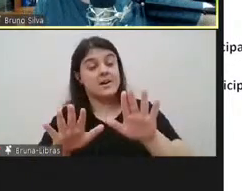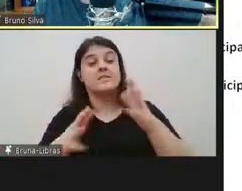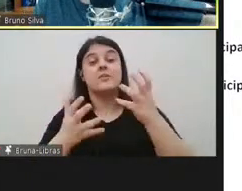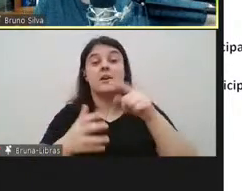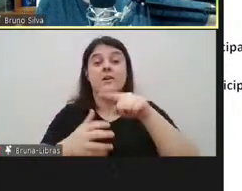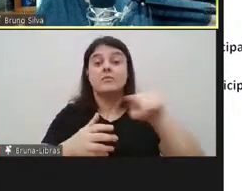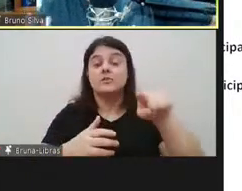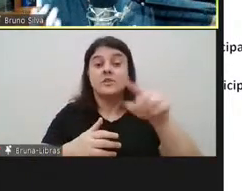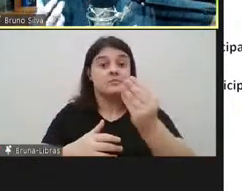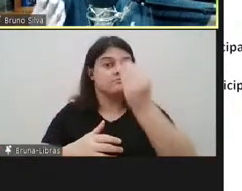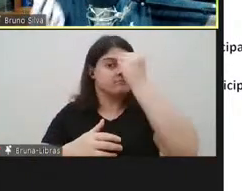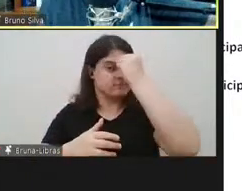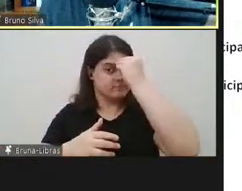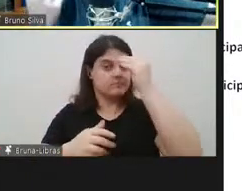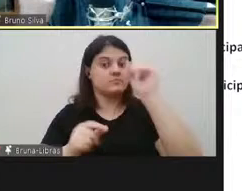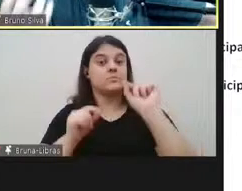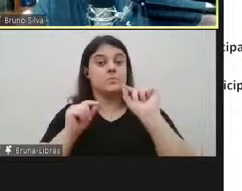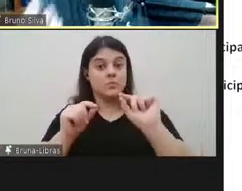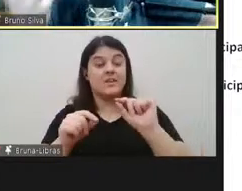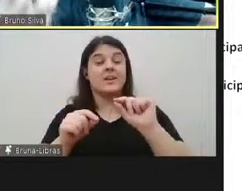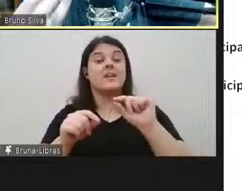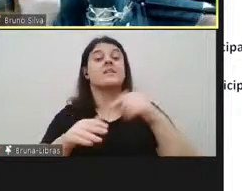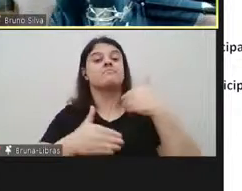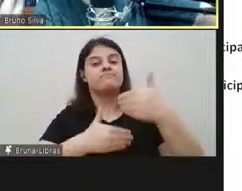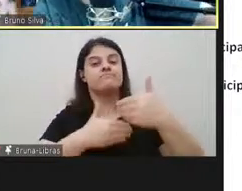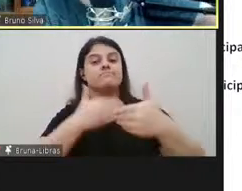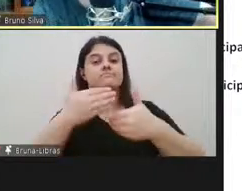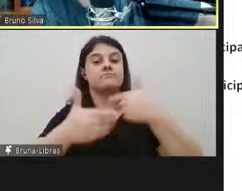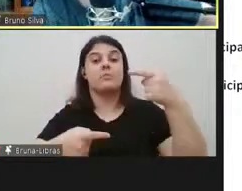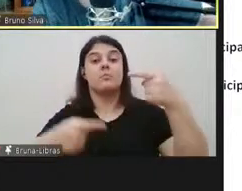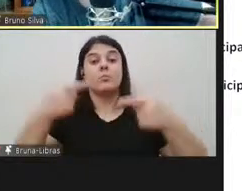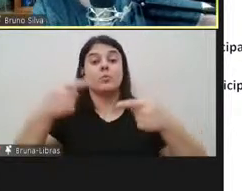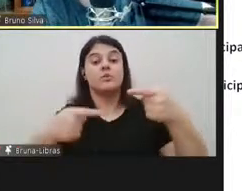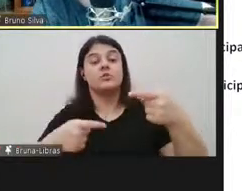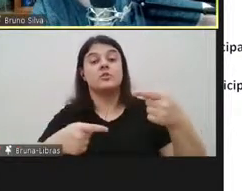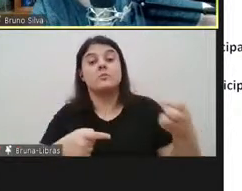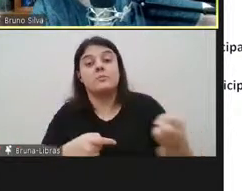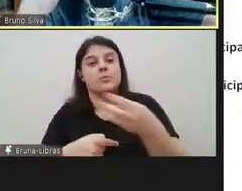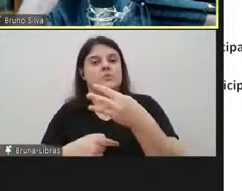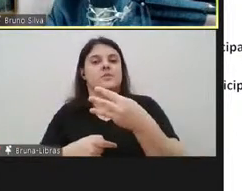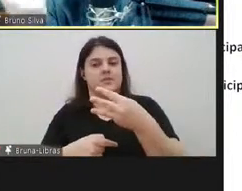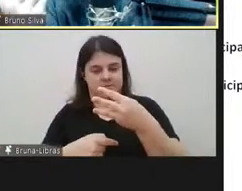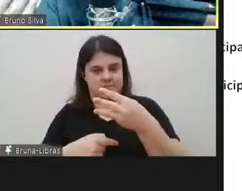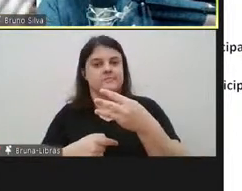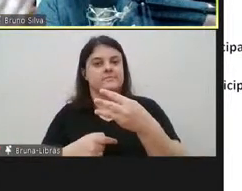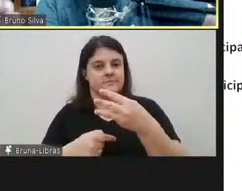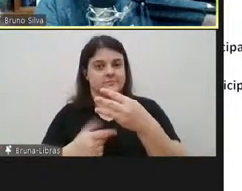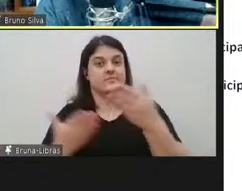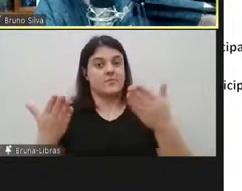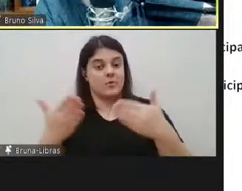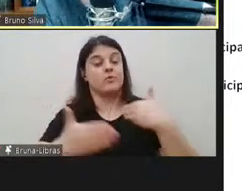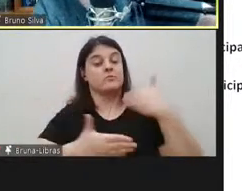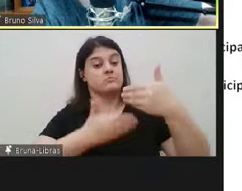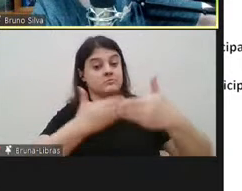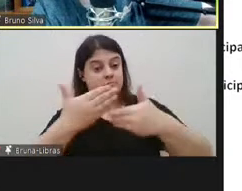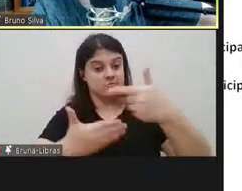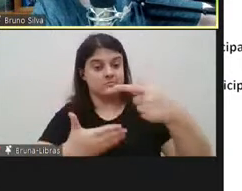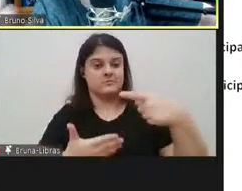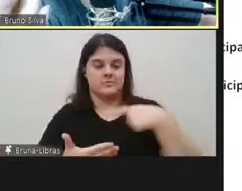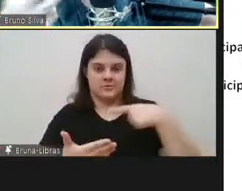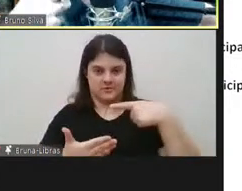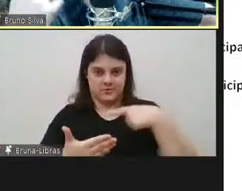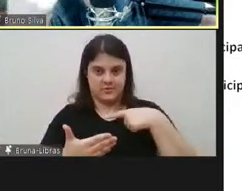eu quero que vocês Guarda essa informação mas isso é uma construção da política moderna é feito isso é uma construção da política